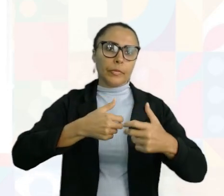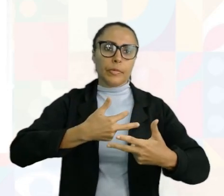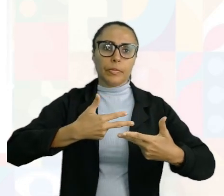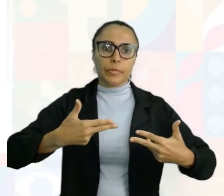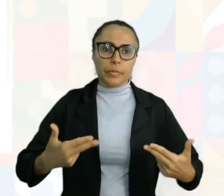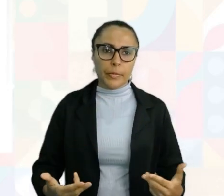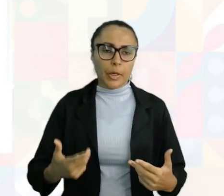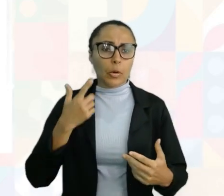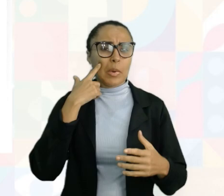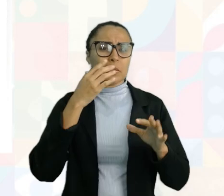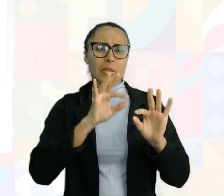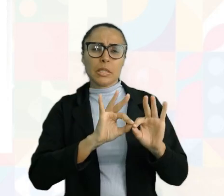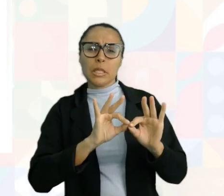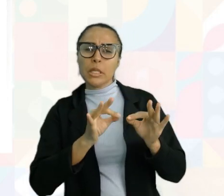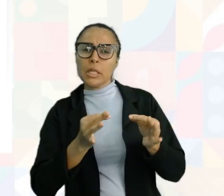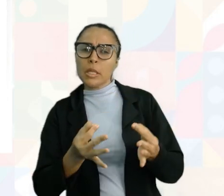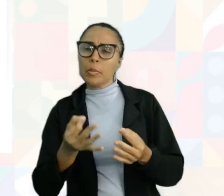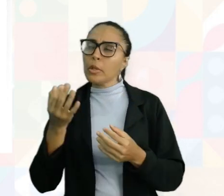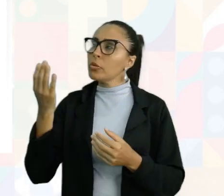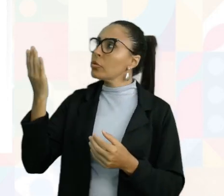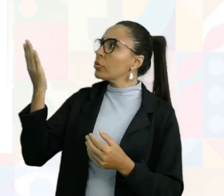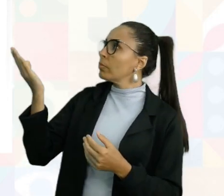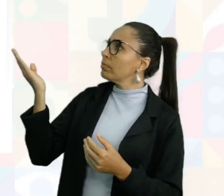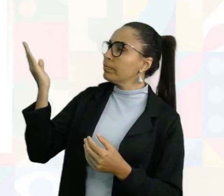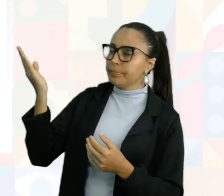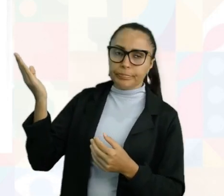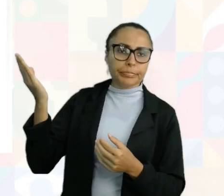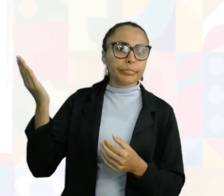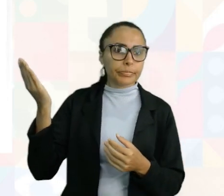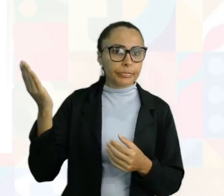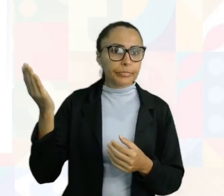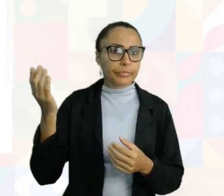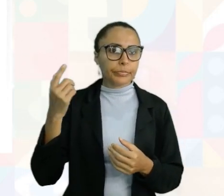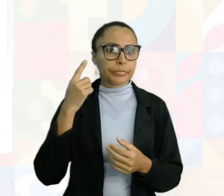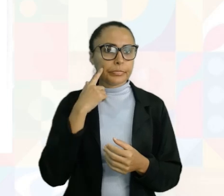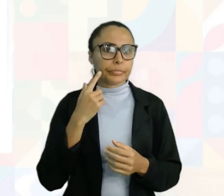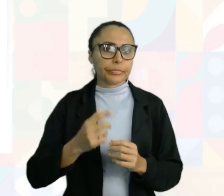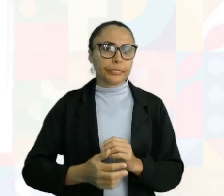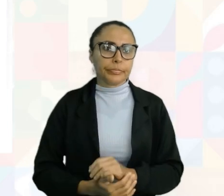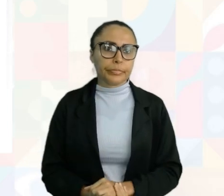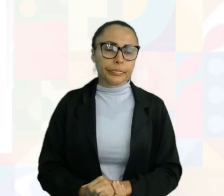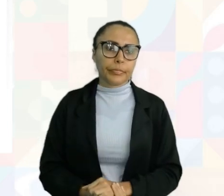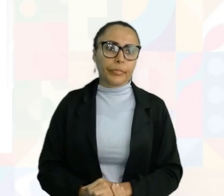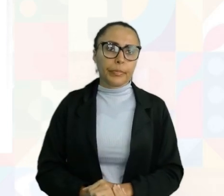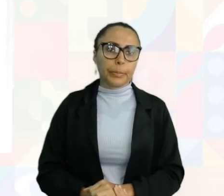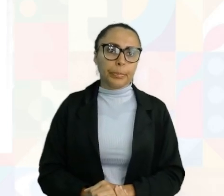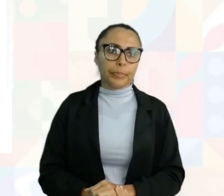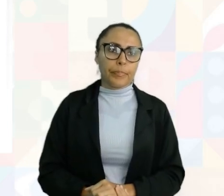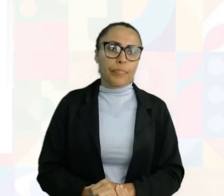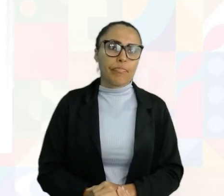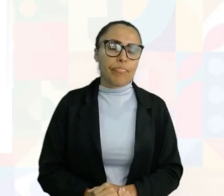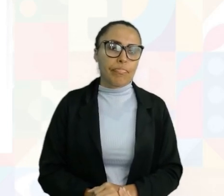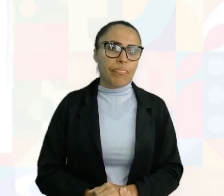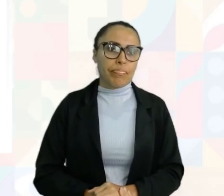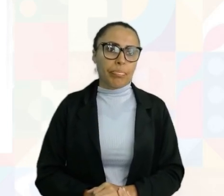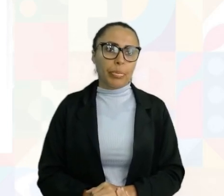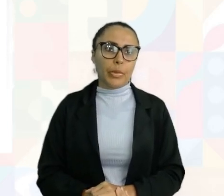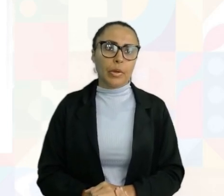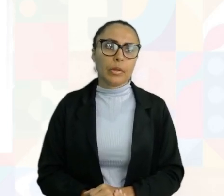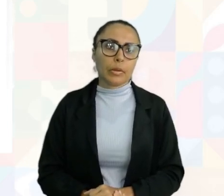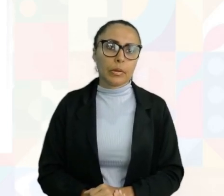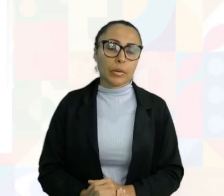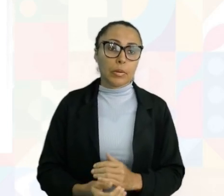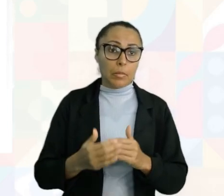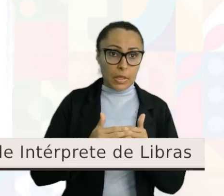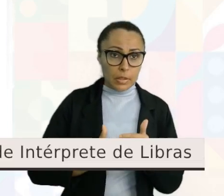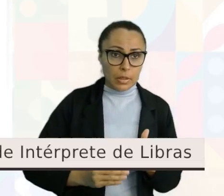bem simplesinha que está representando o estábulo onde o menino Jesus nasceu, né? Mais adiante,